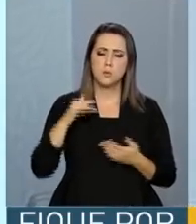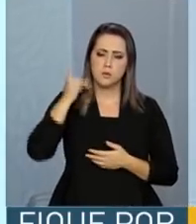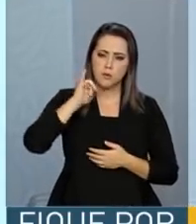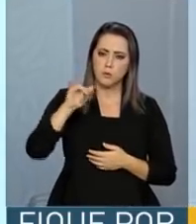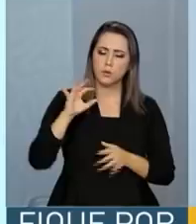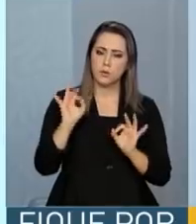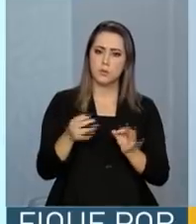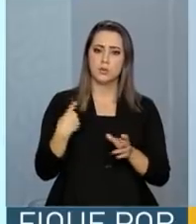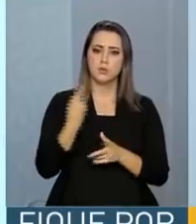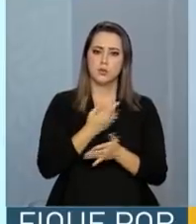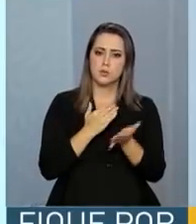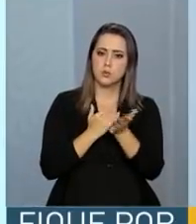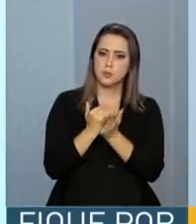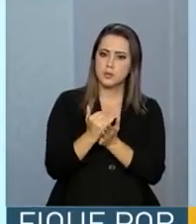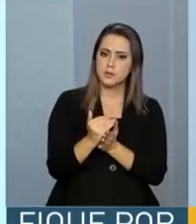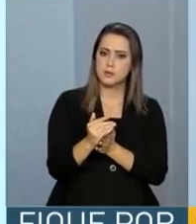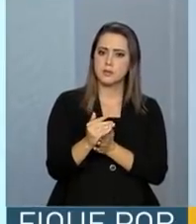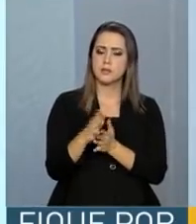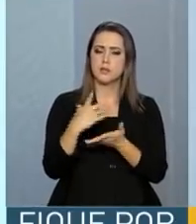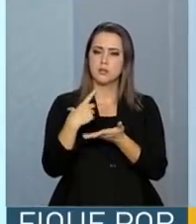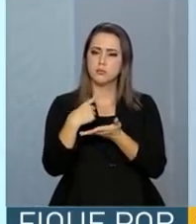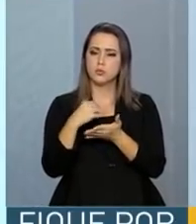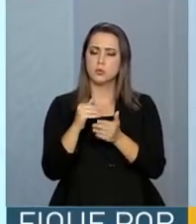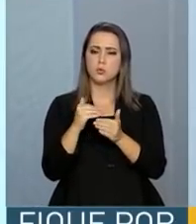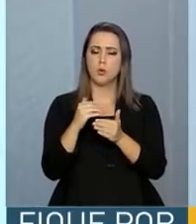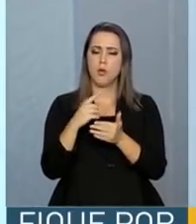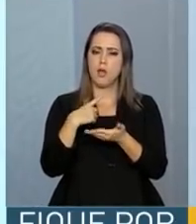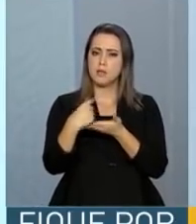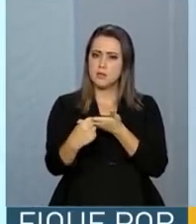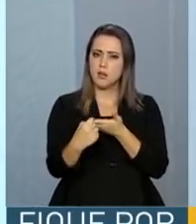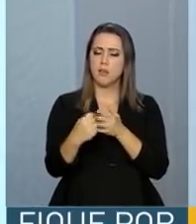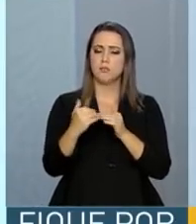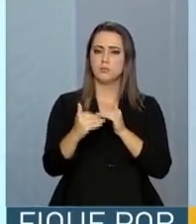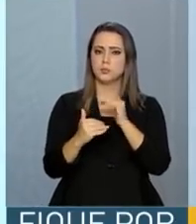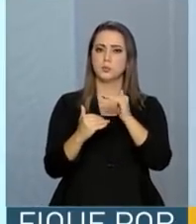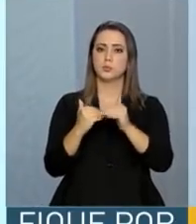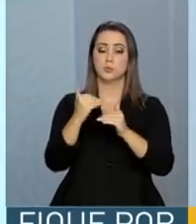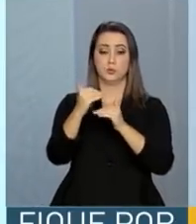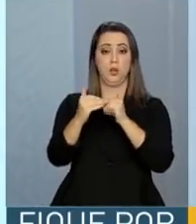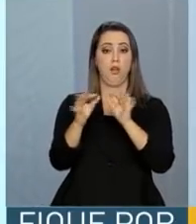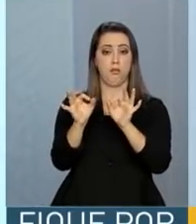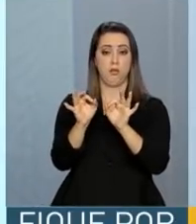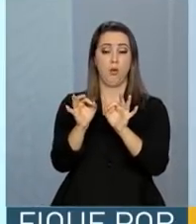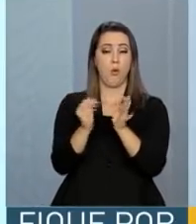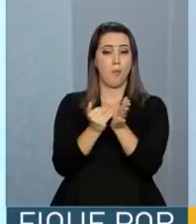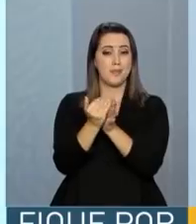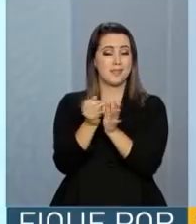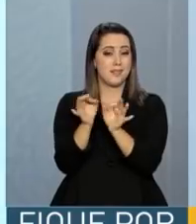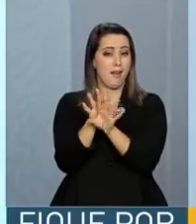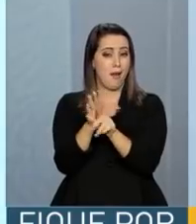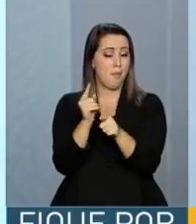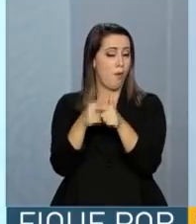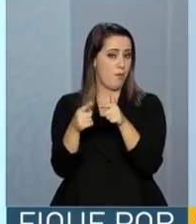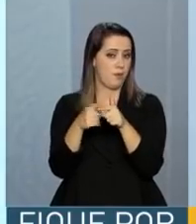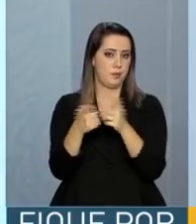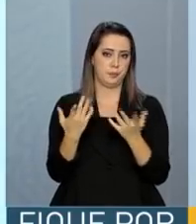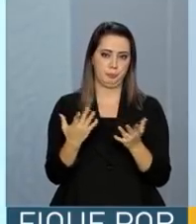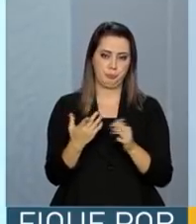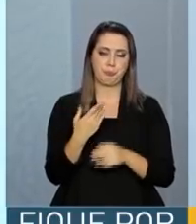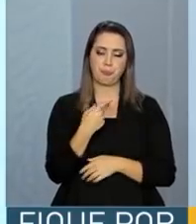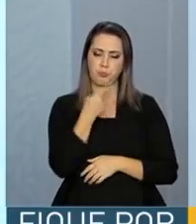dela estamos começando a sair e eu até registro a vocês que a apec no teto dos gastos